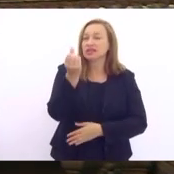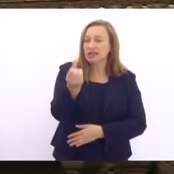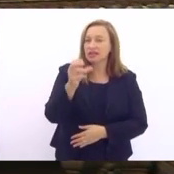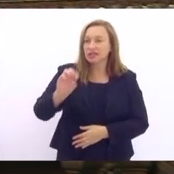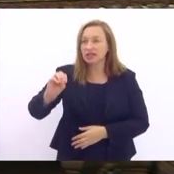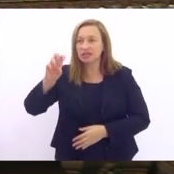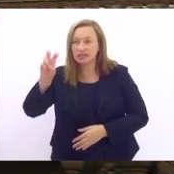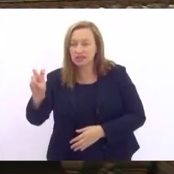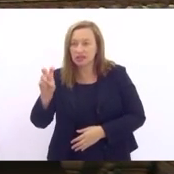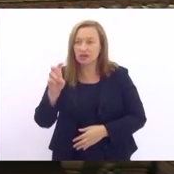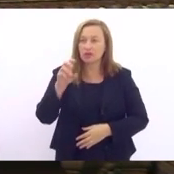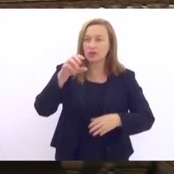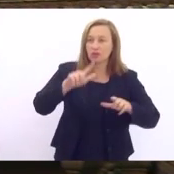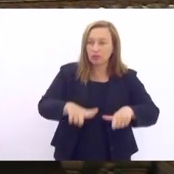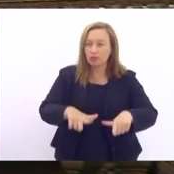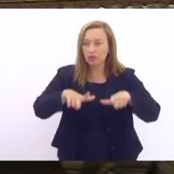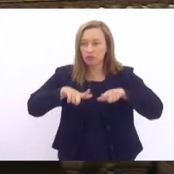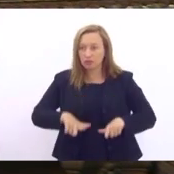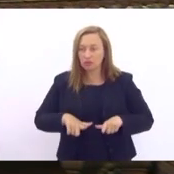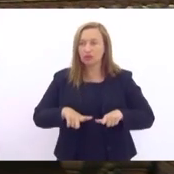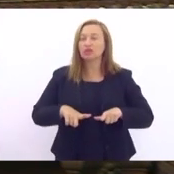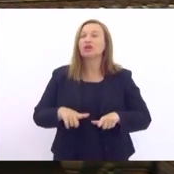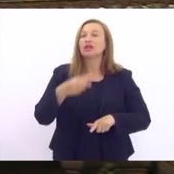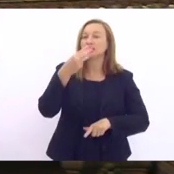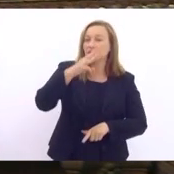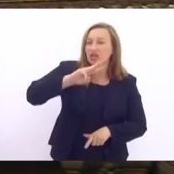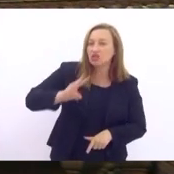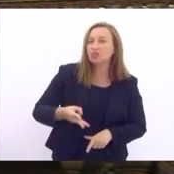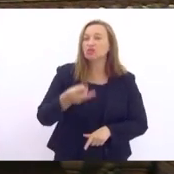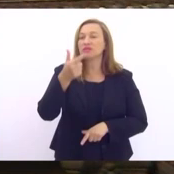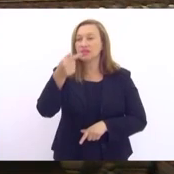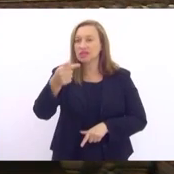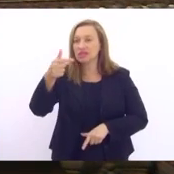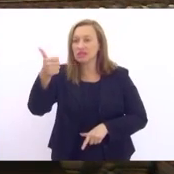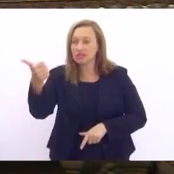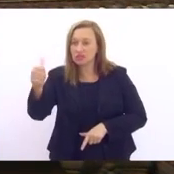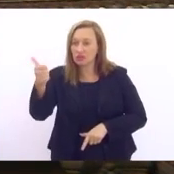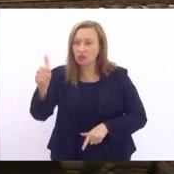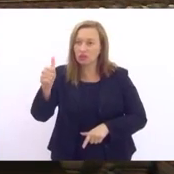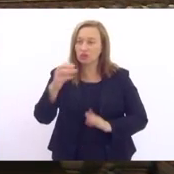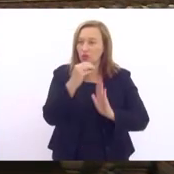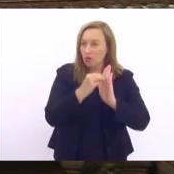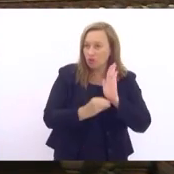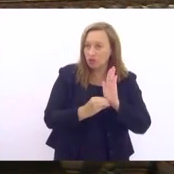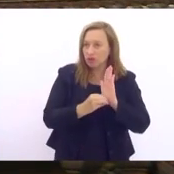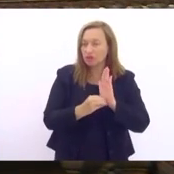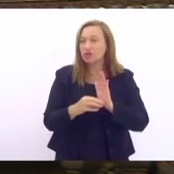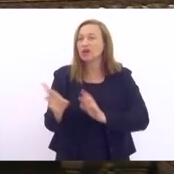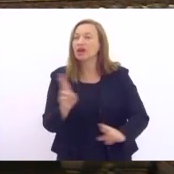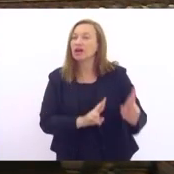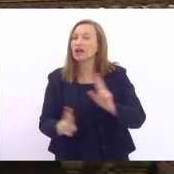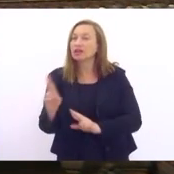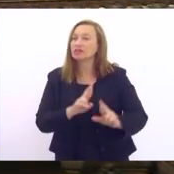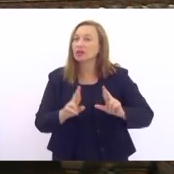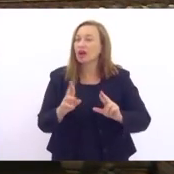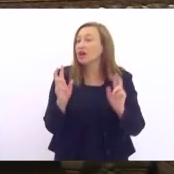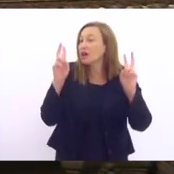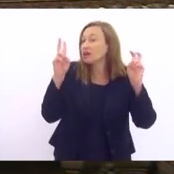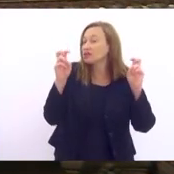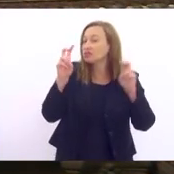e 3.711 ofícios relacionados aos assuntos diversos.